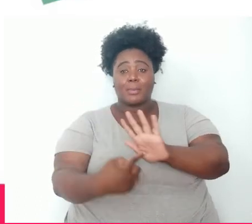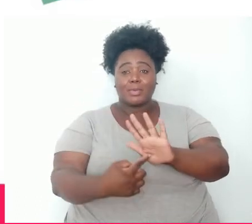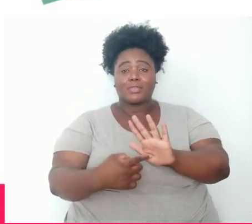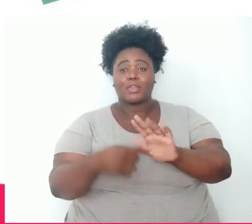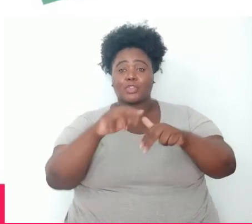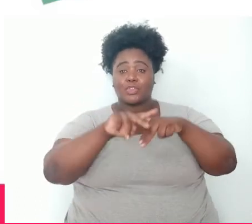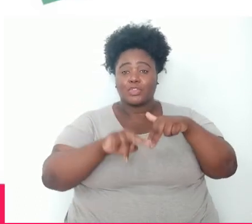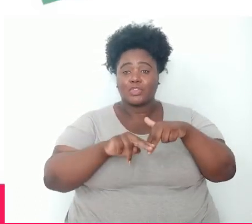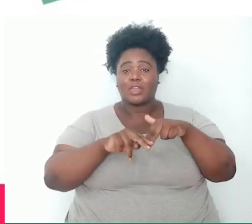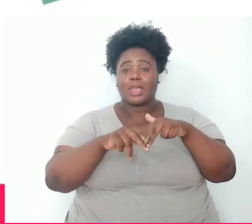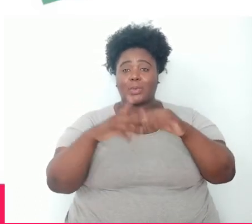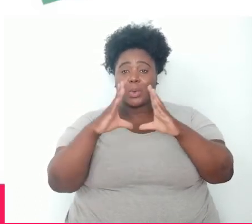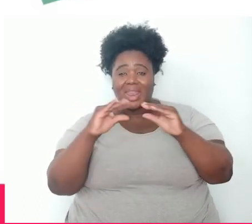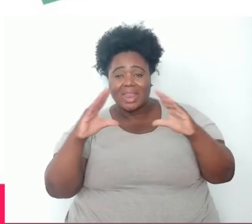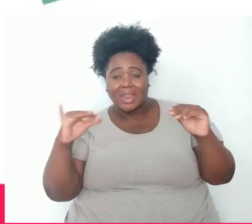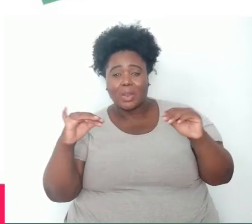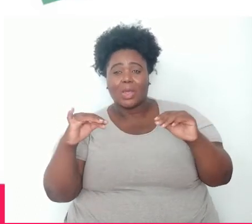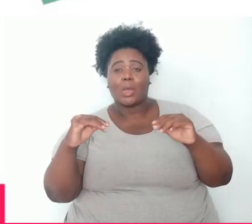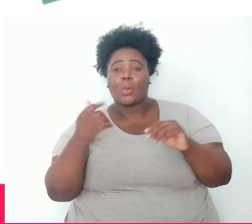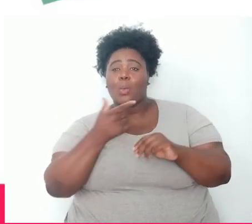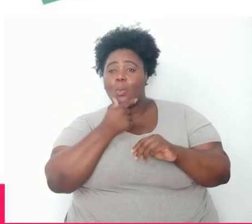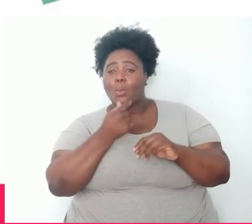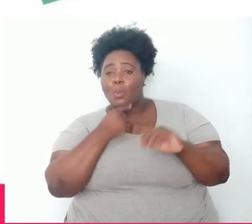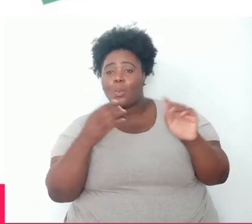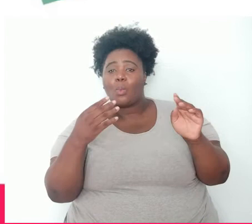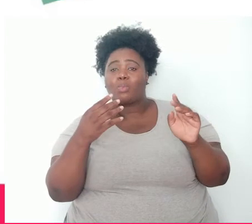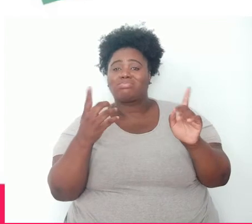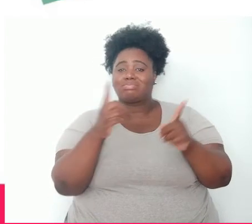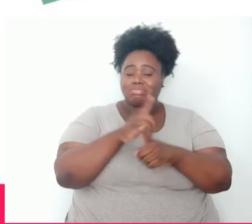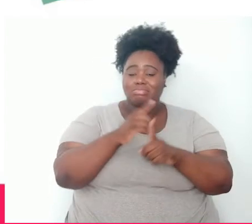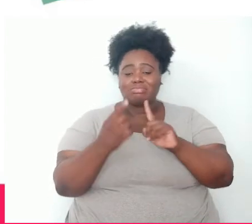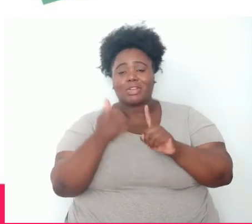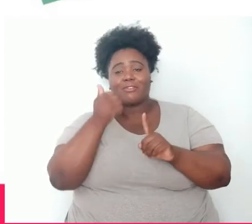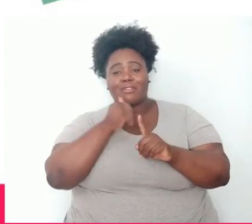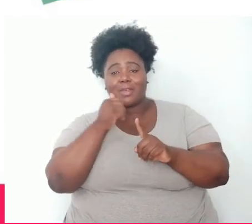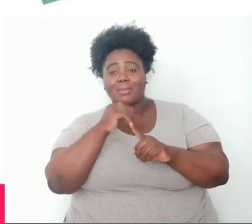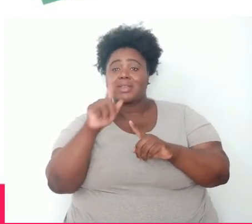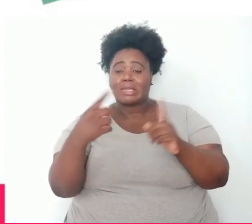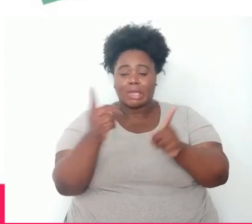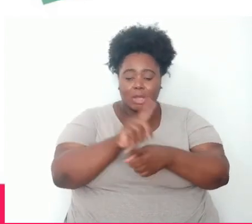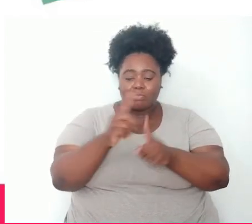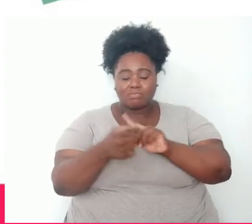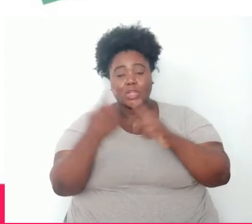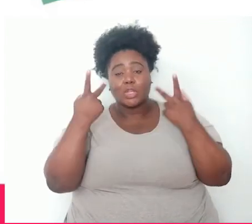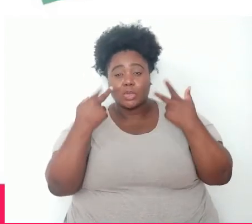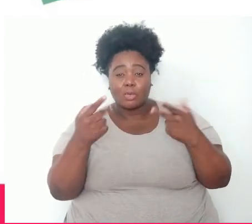forma fluida, né? Que o masculino ele atravessa o feminino e vice-versa, me